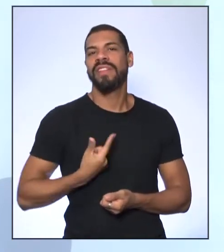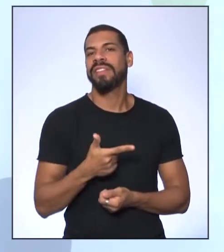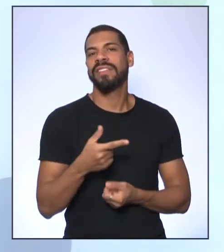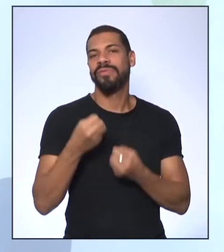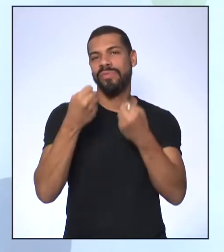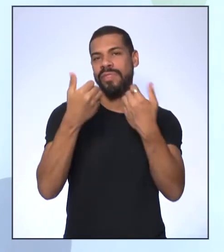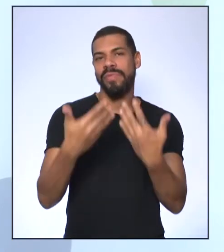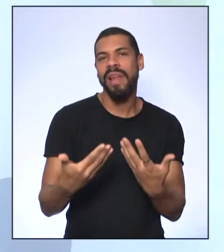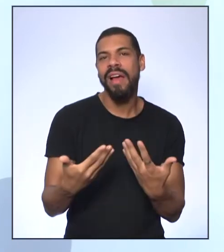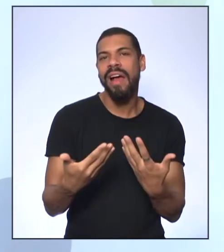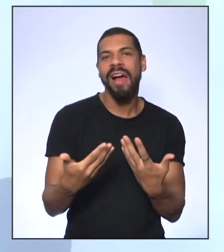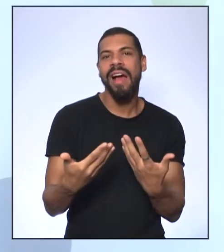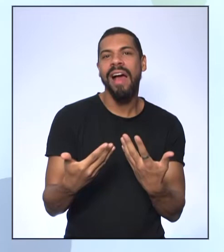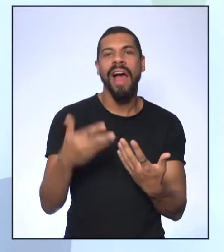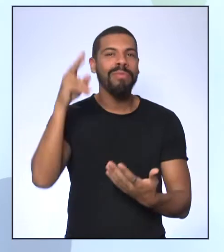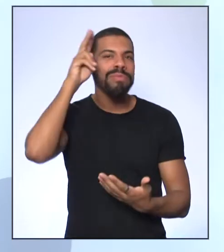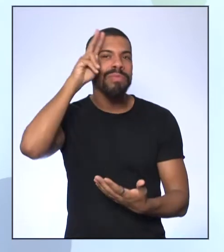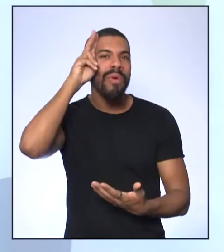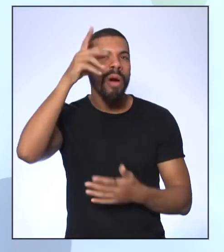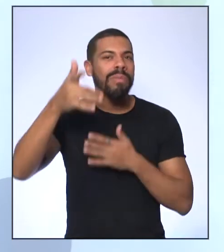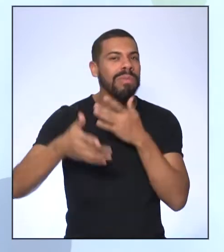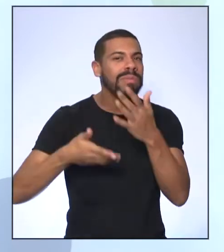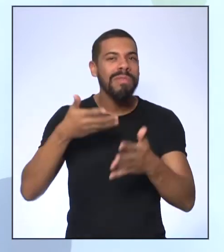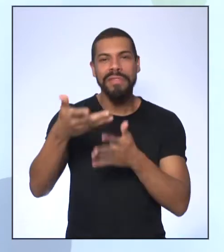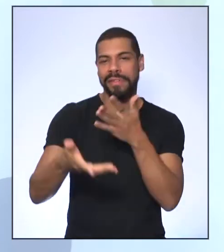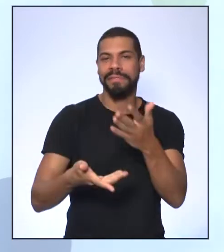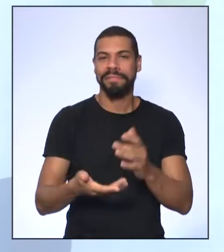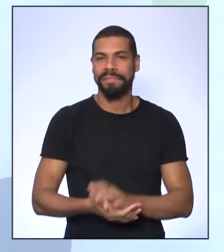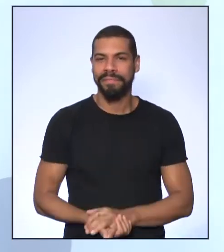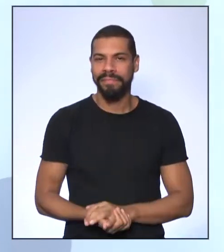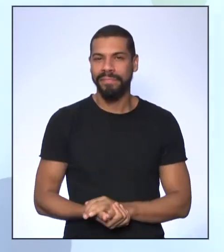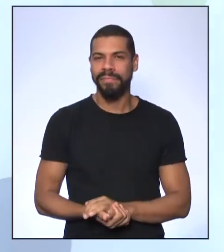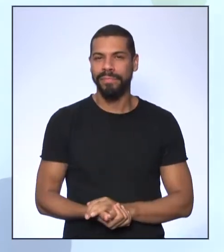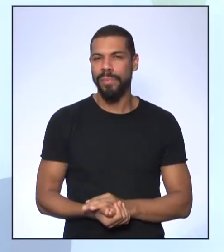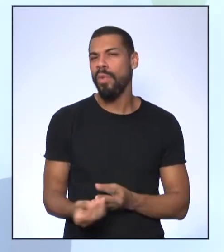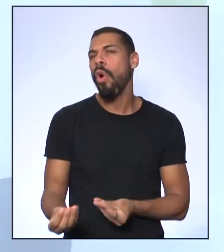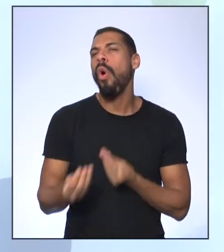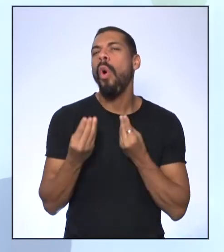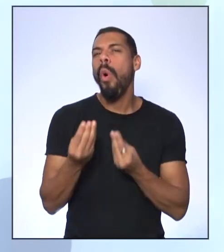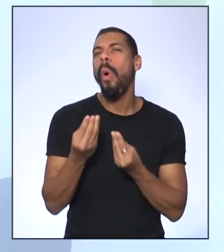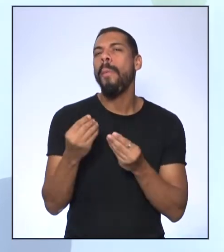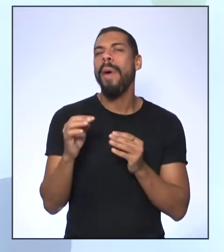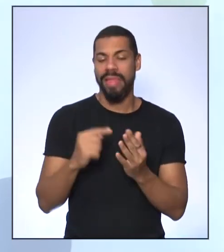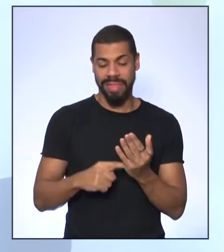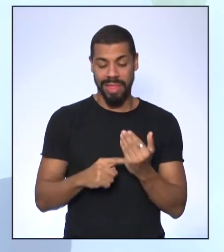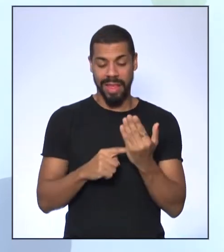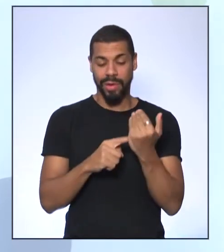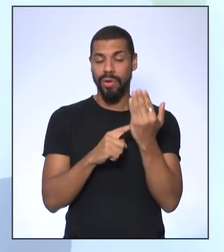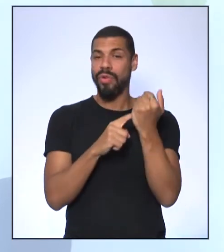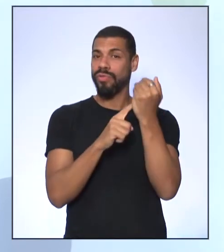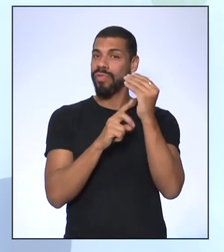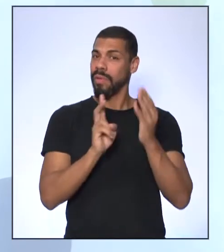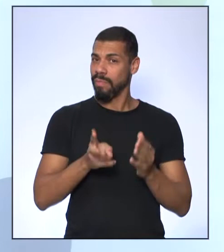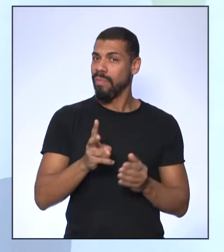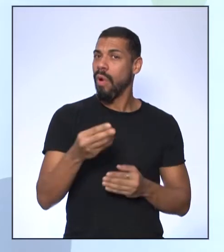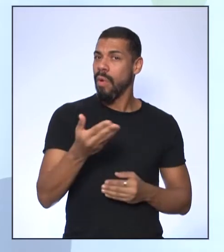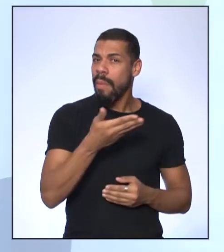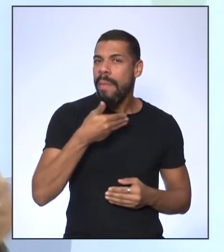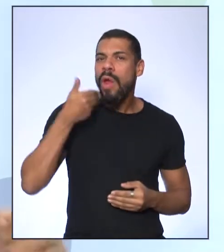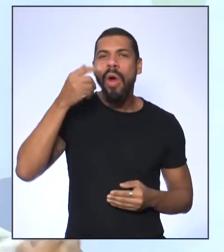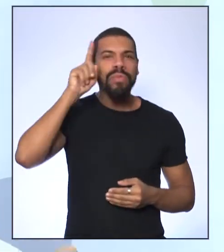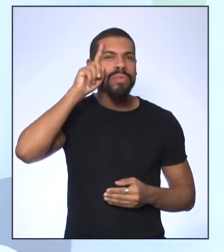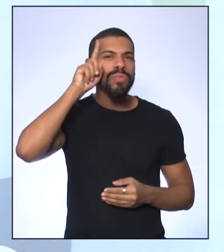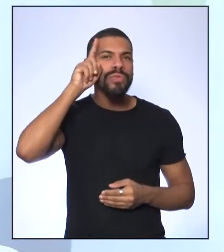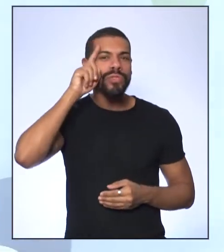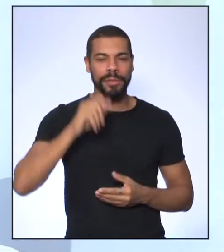sem movimento. Tem uma pergunta que é isso: como a tecnologia pode contribuir para o cotidiano melhor? E essa